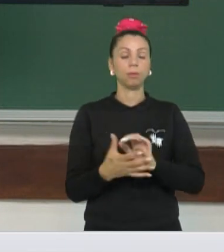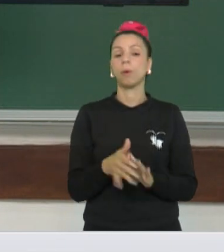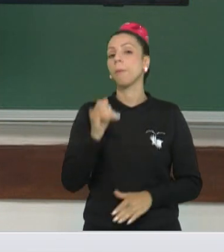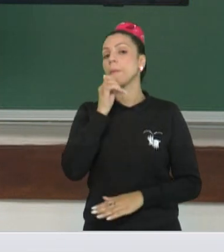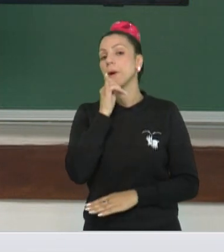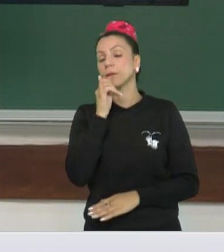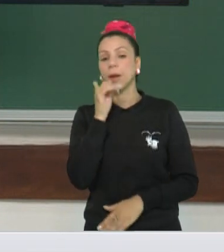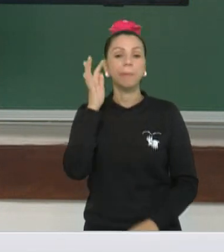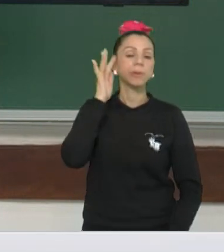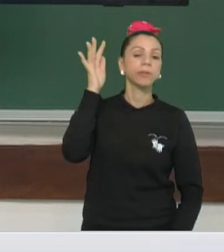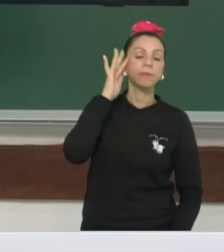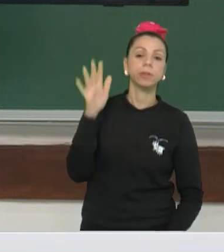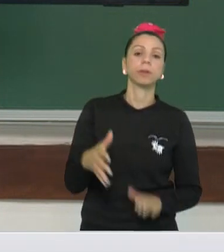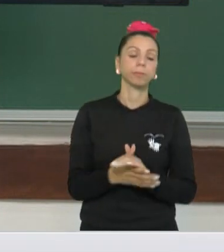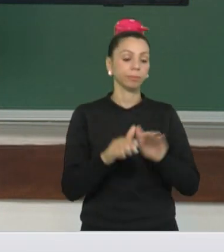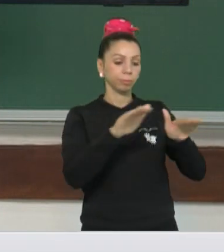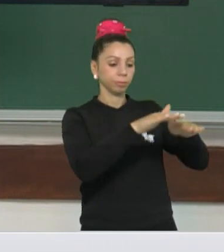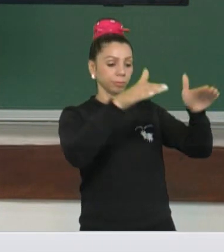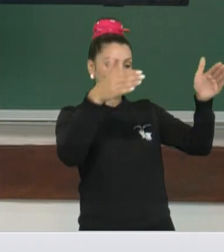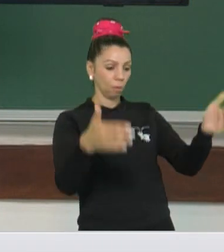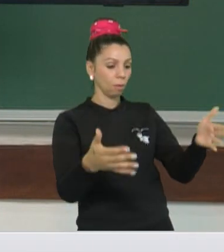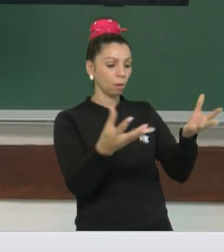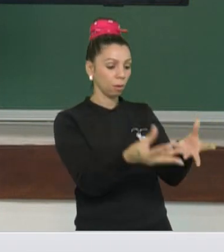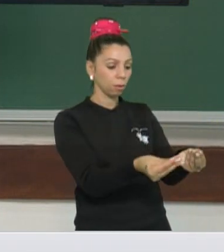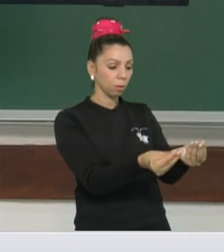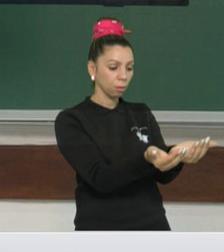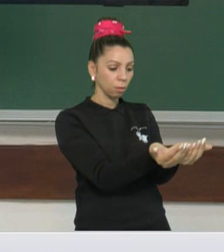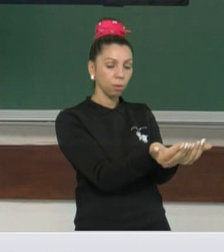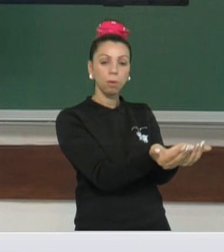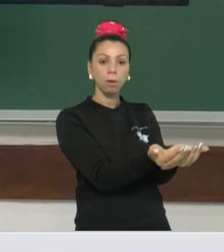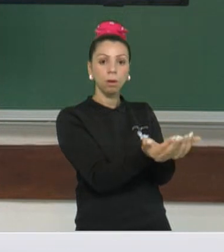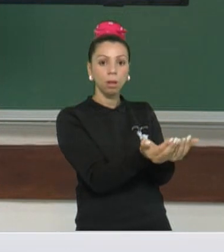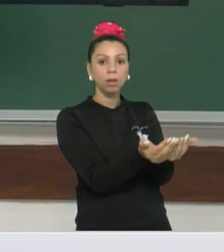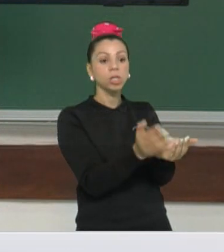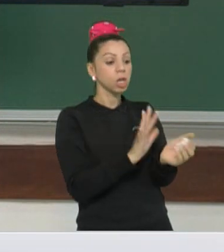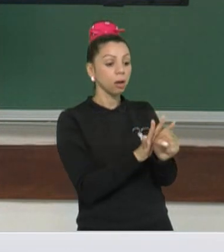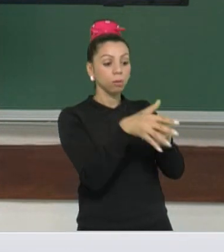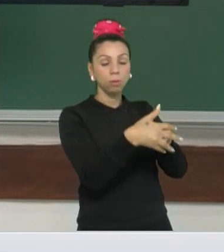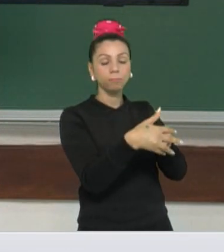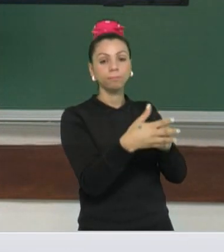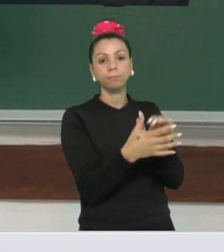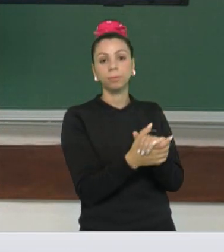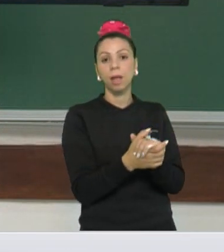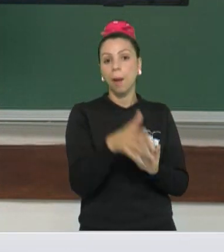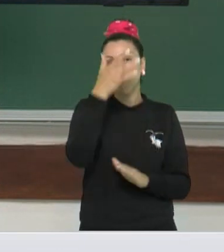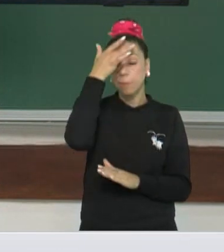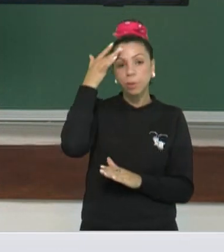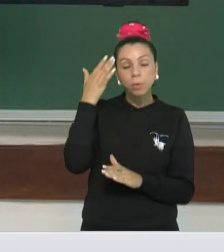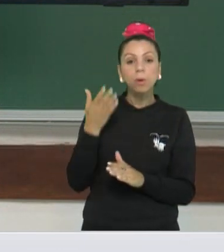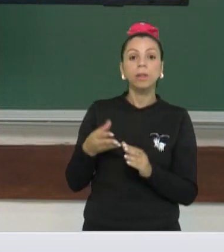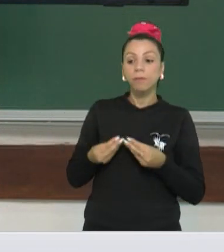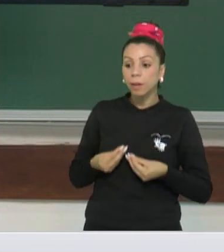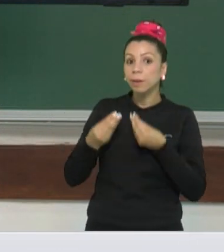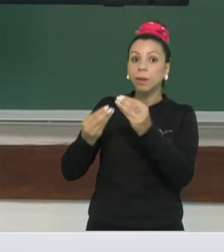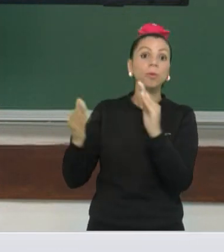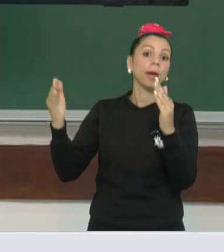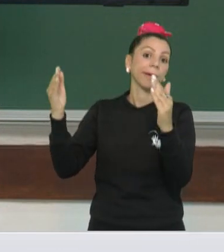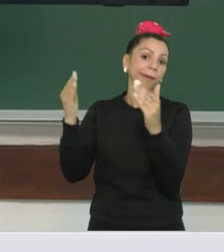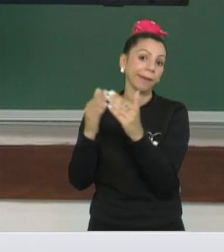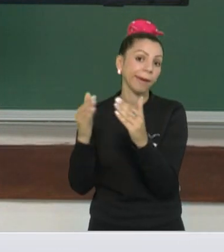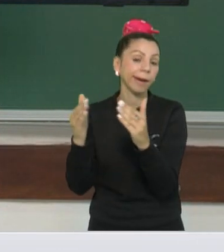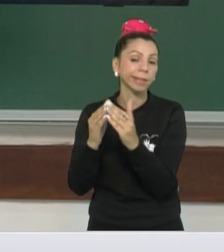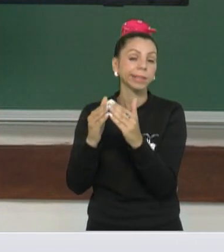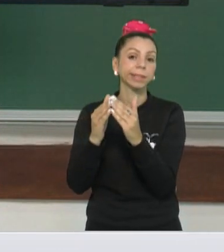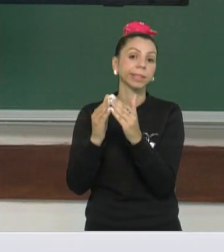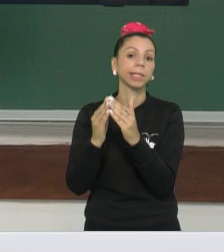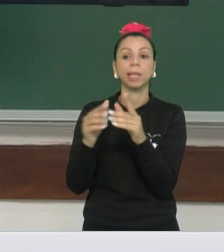sede, sai o pacote contaminado, contamina o entregador, contamina